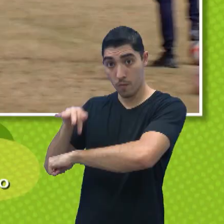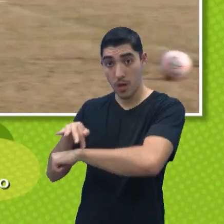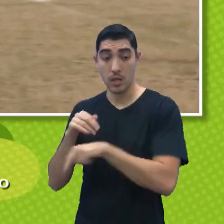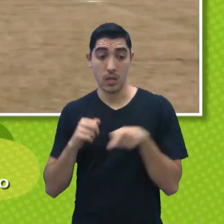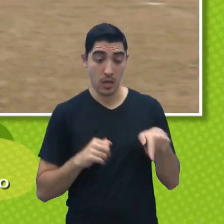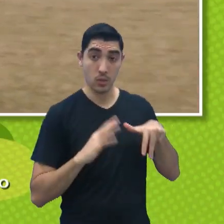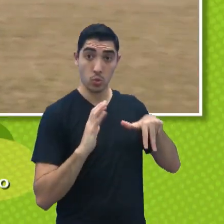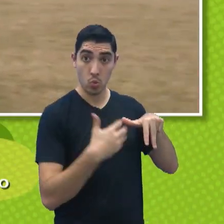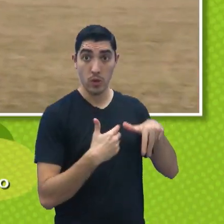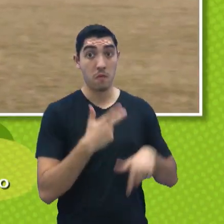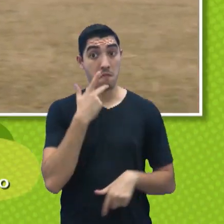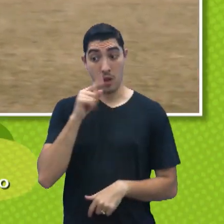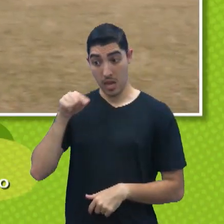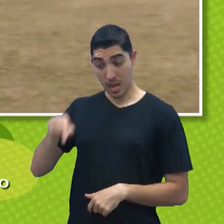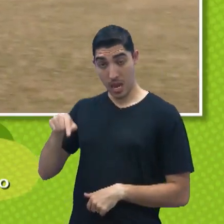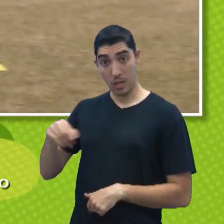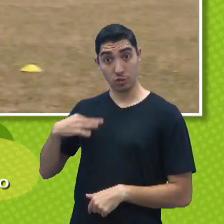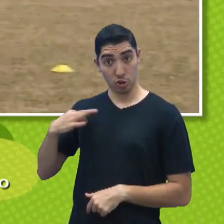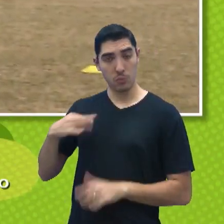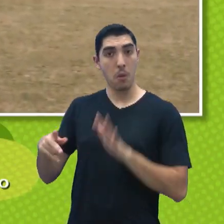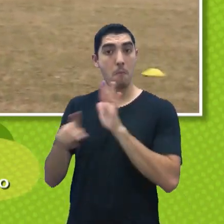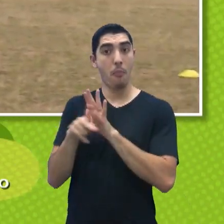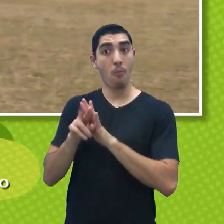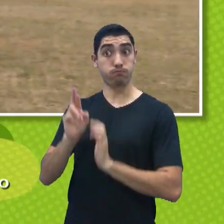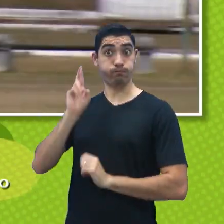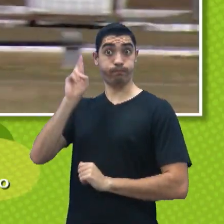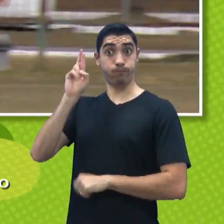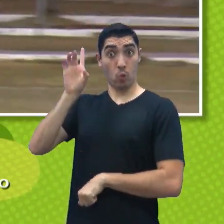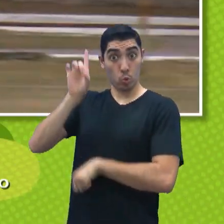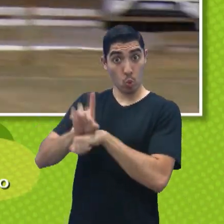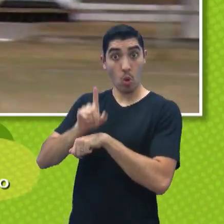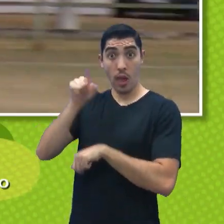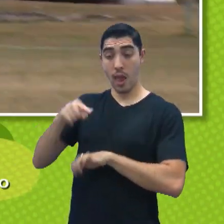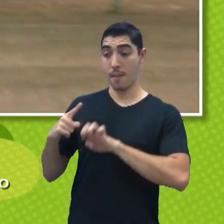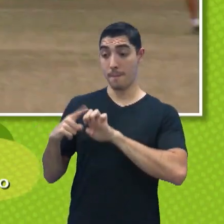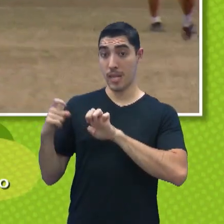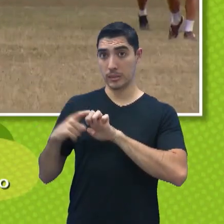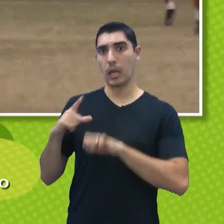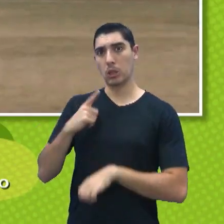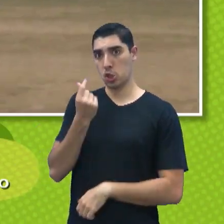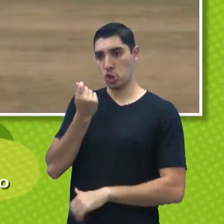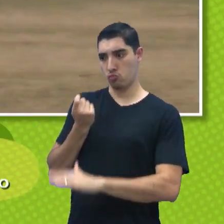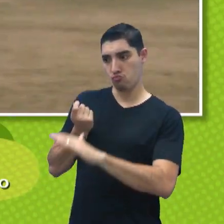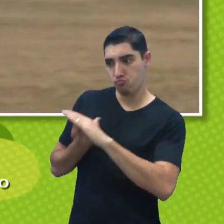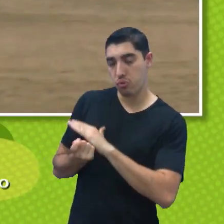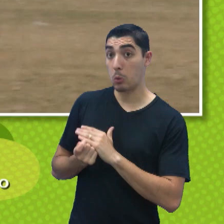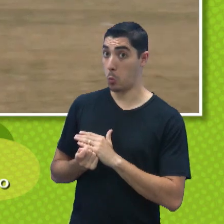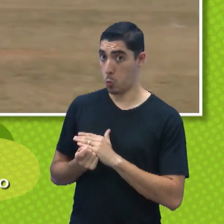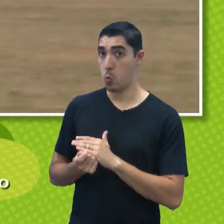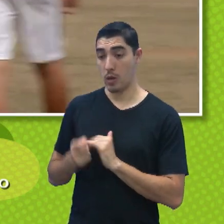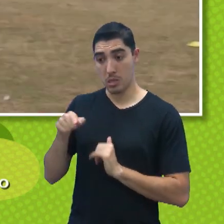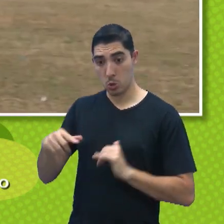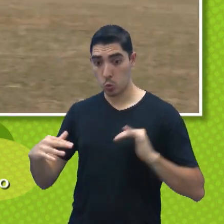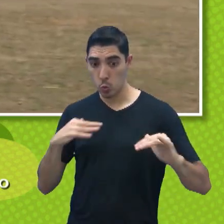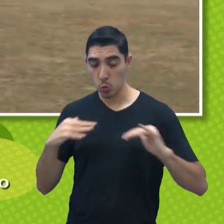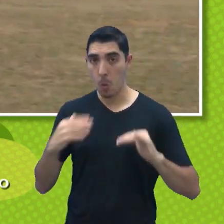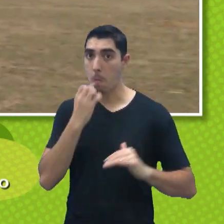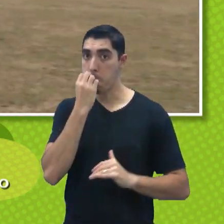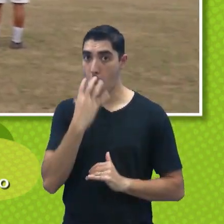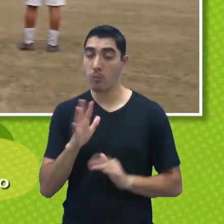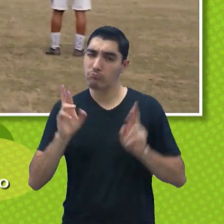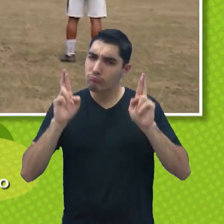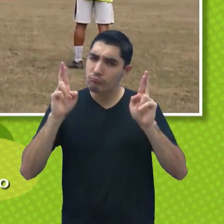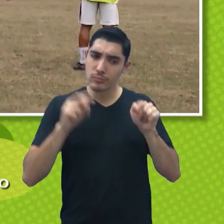que é um time de empresários, é um time com bons valores. O Sandrinho espera um grande jogo e, claro, ele espera que a sua equipe